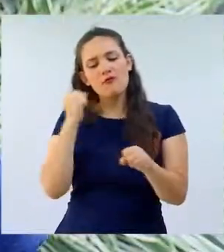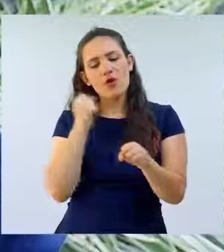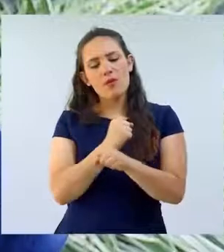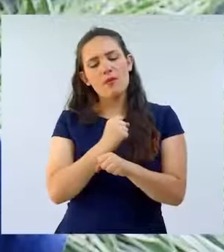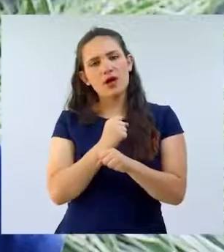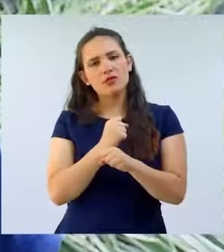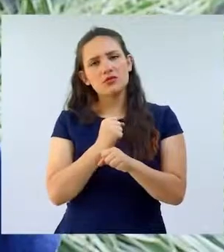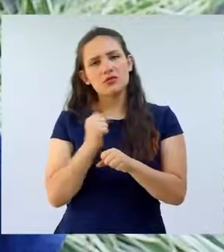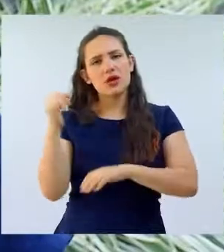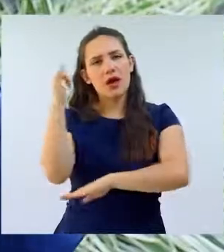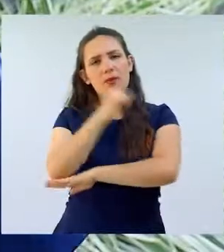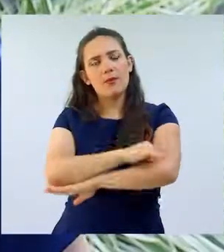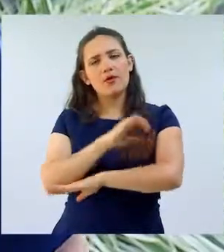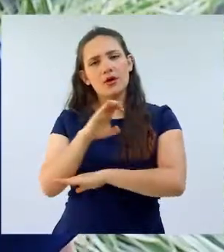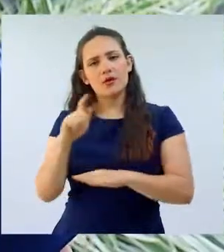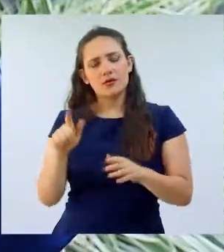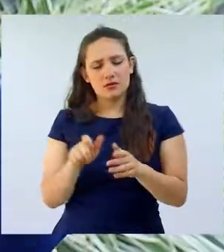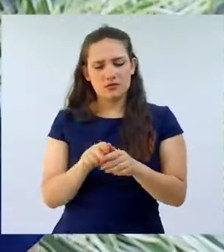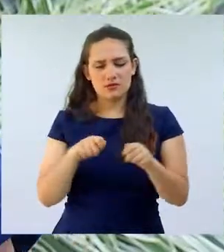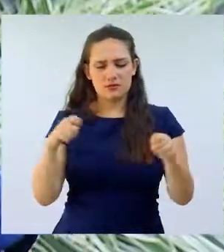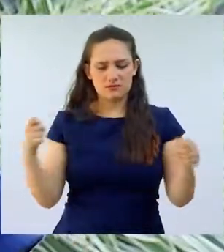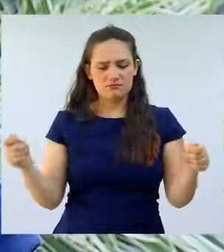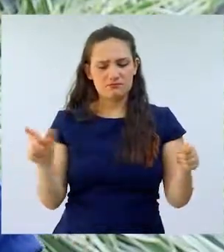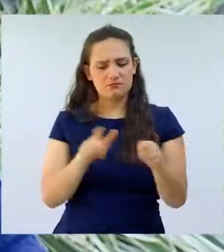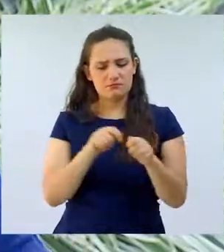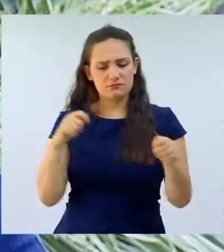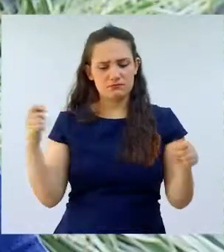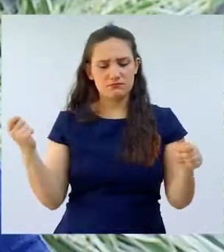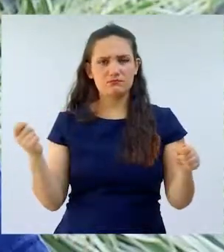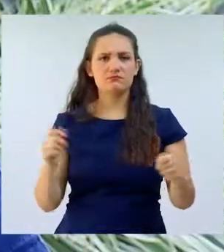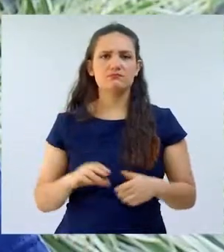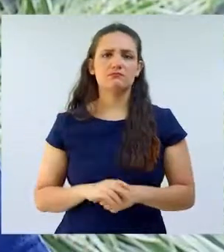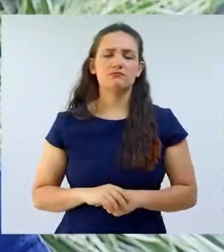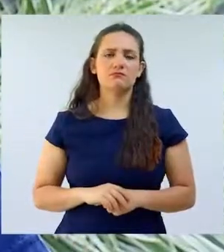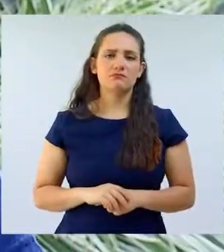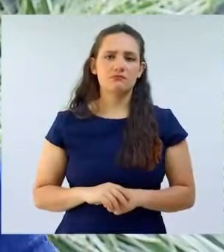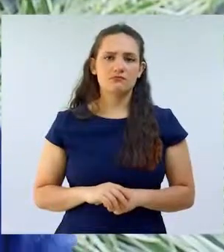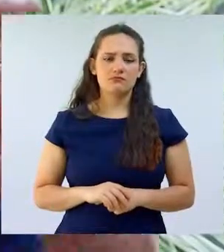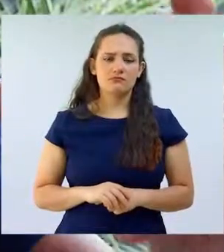o aeroporto de Campo Grande. Aí eu peguei, eu